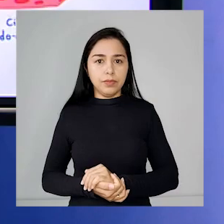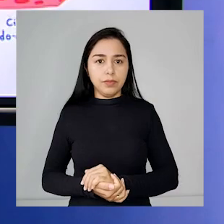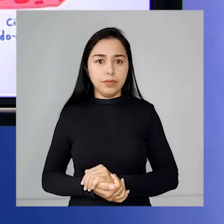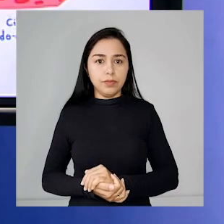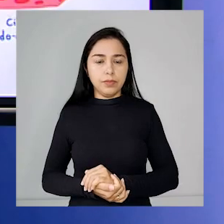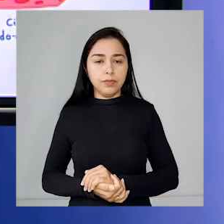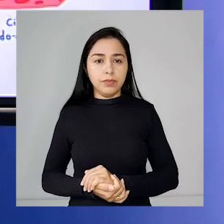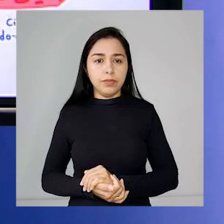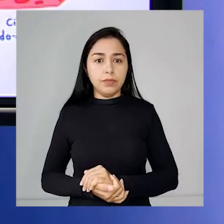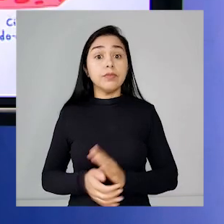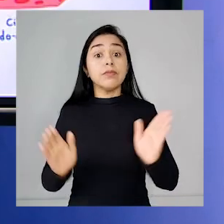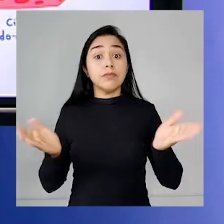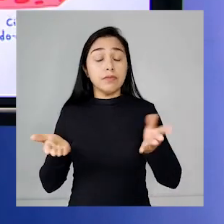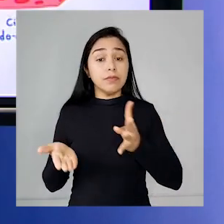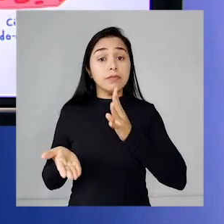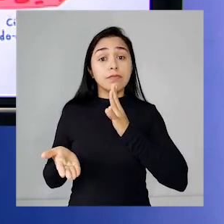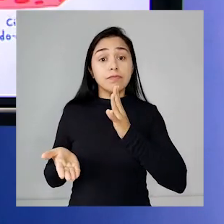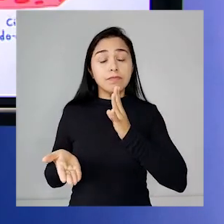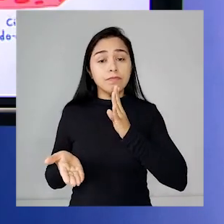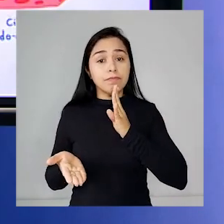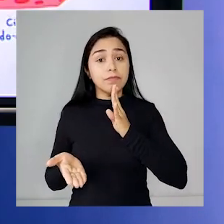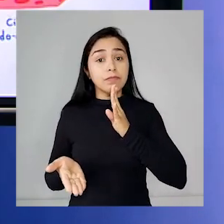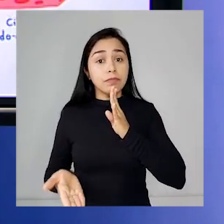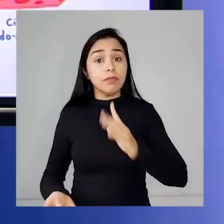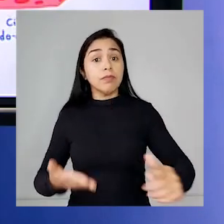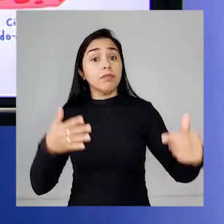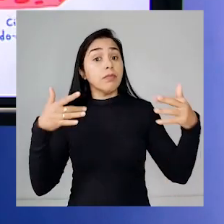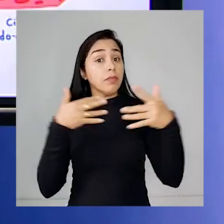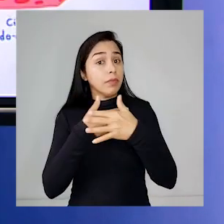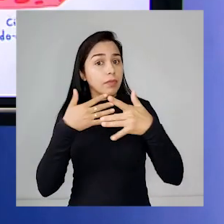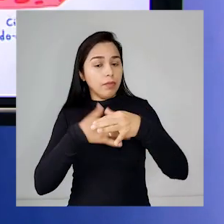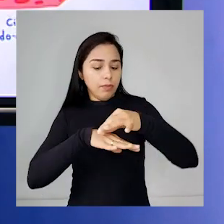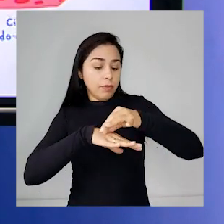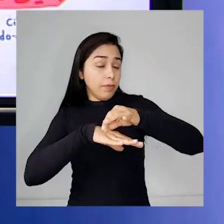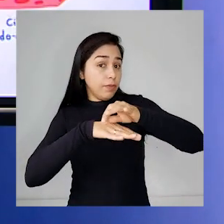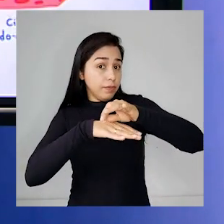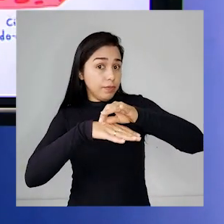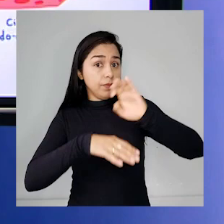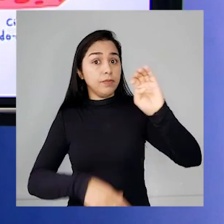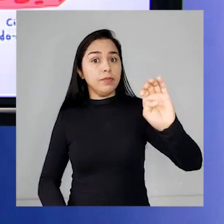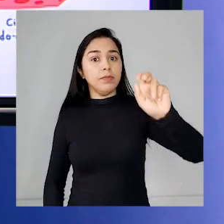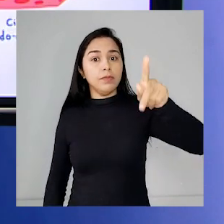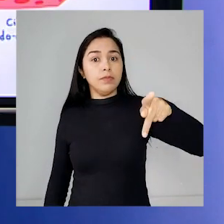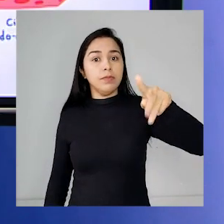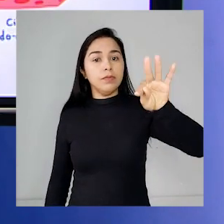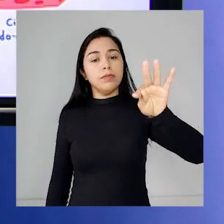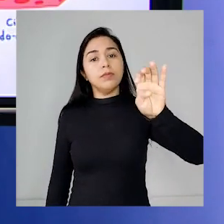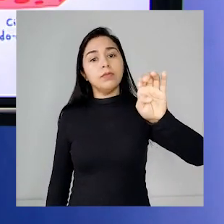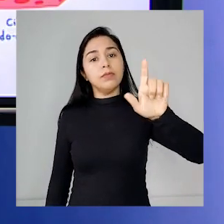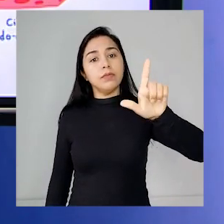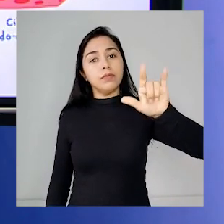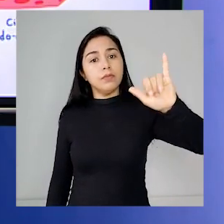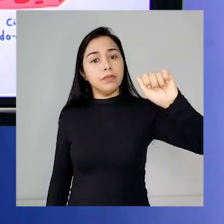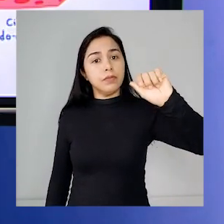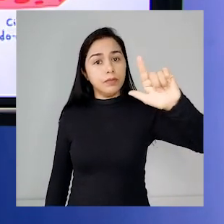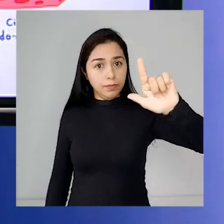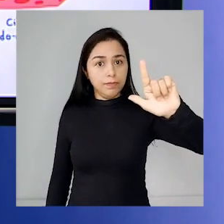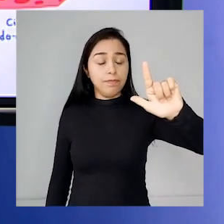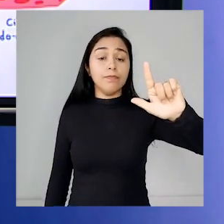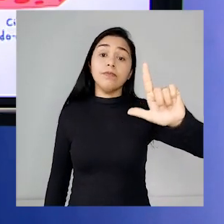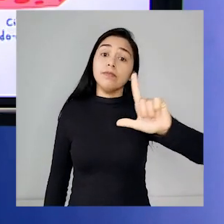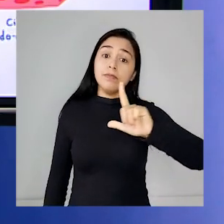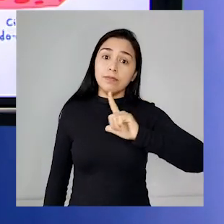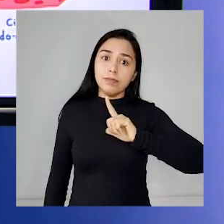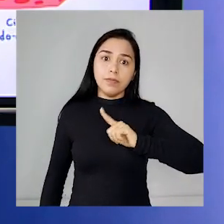Vamos iniciar então pelo tecido epitelial. O tecido epitelial de revestimento nos fornece